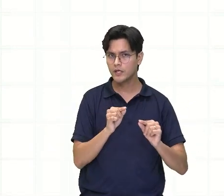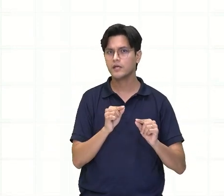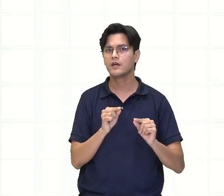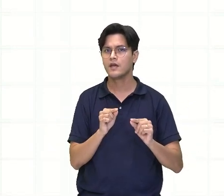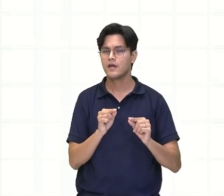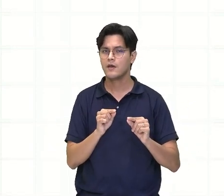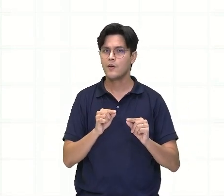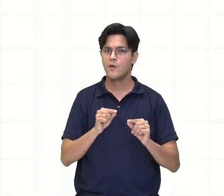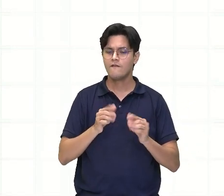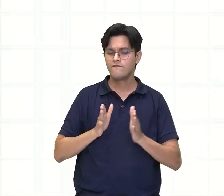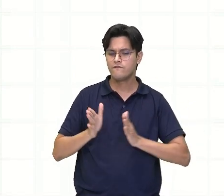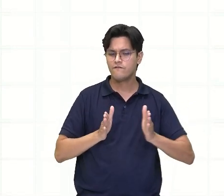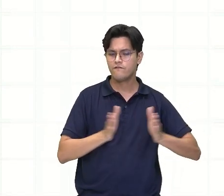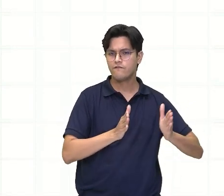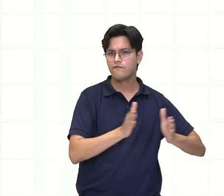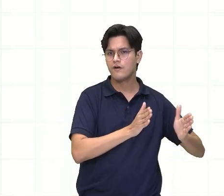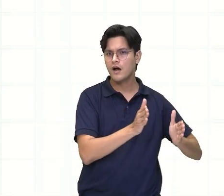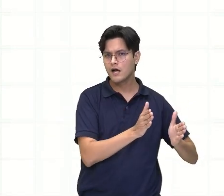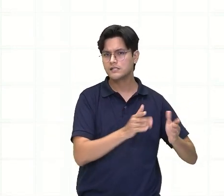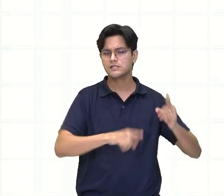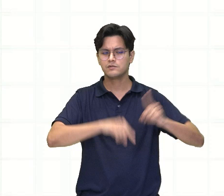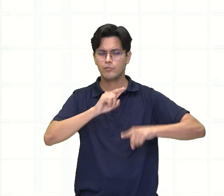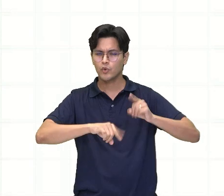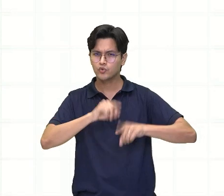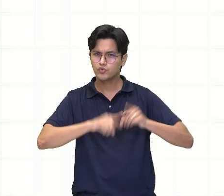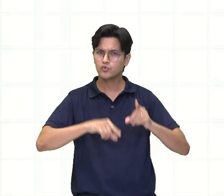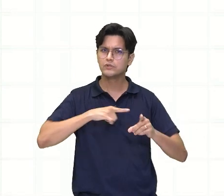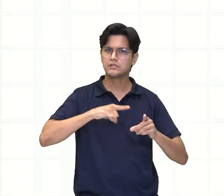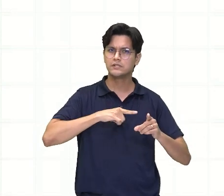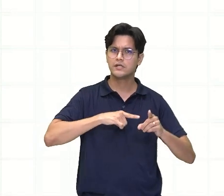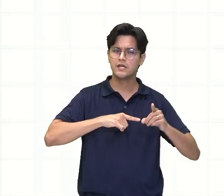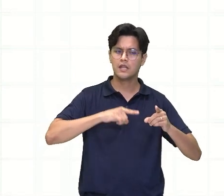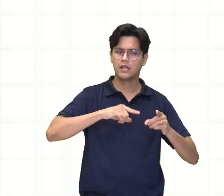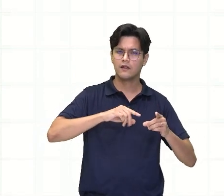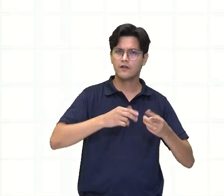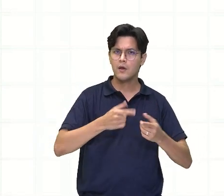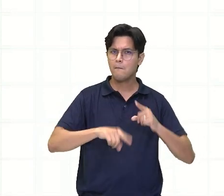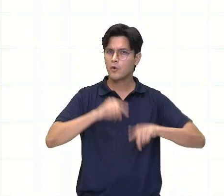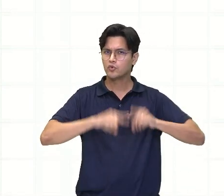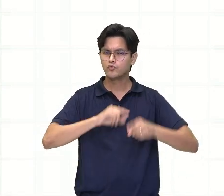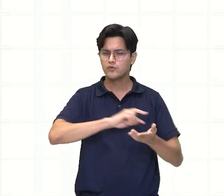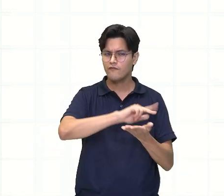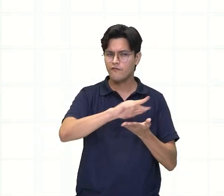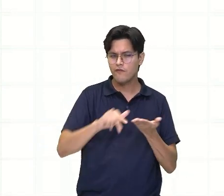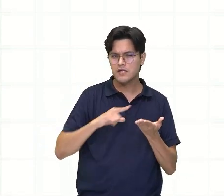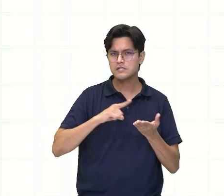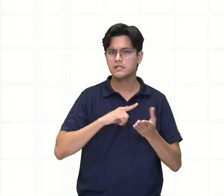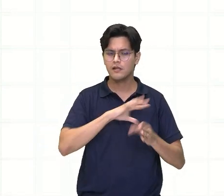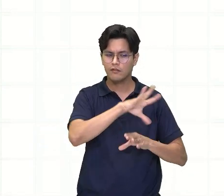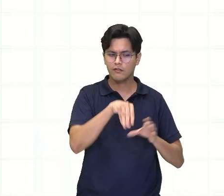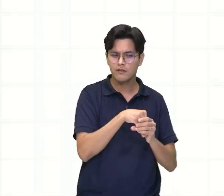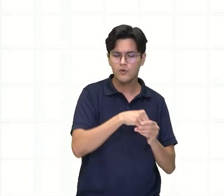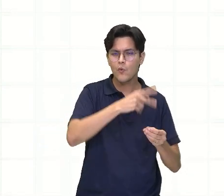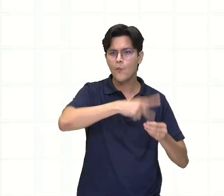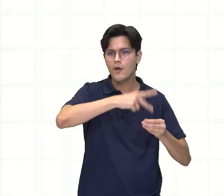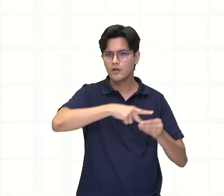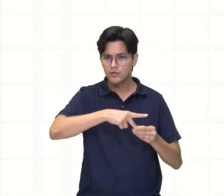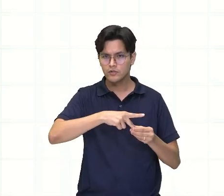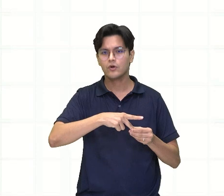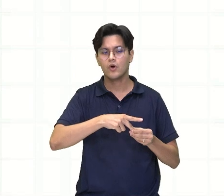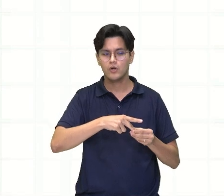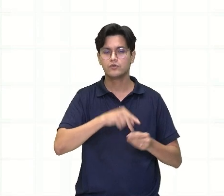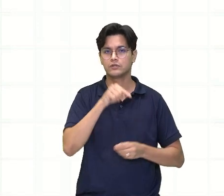fases, todos os subprodutos que podem ser utilizados, né, e derivados